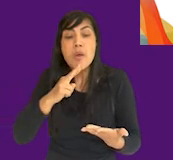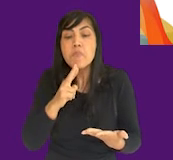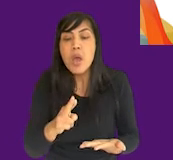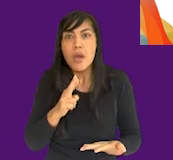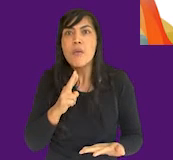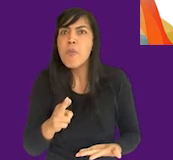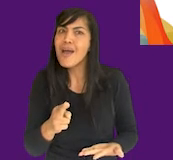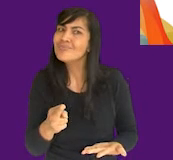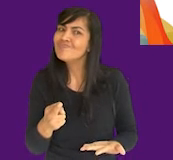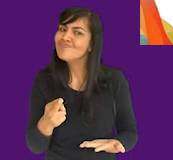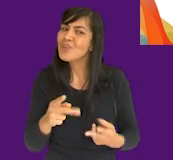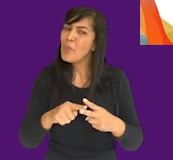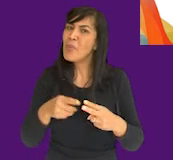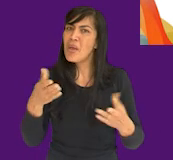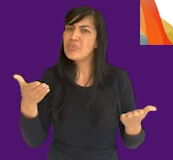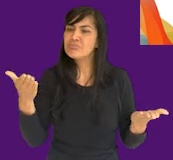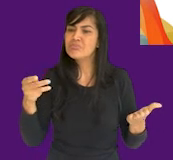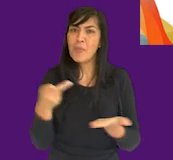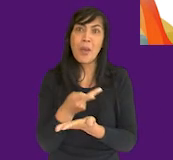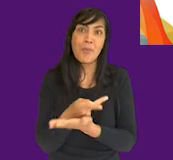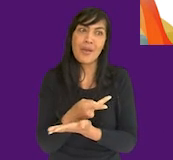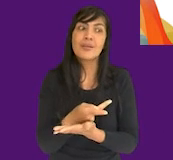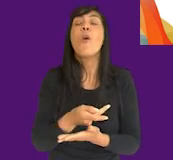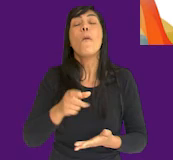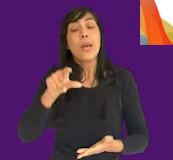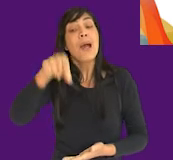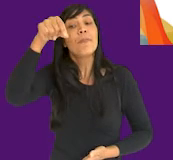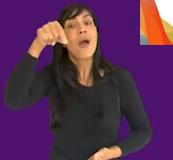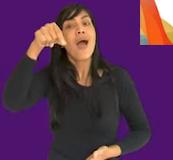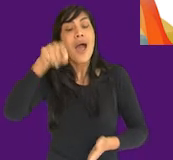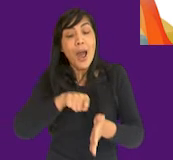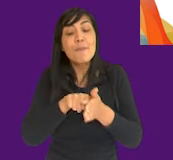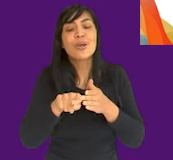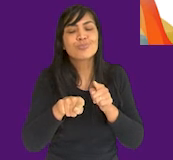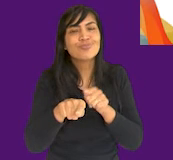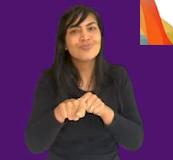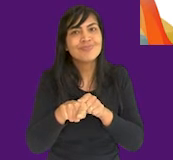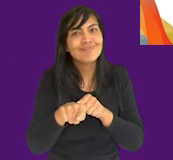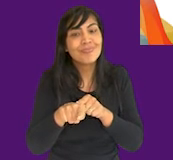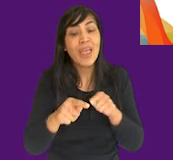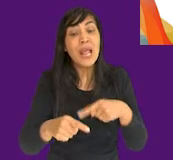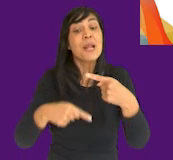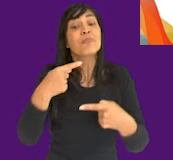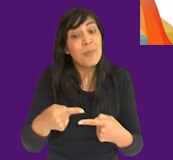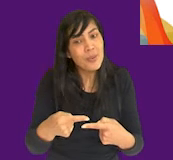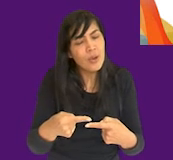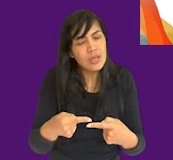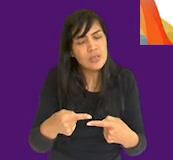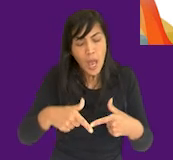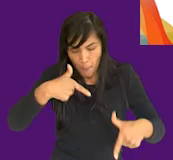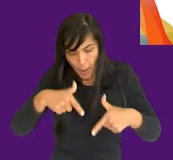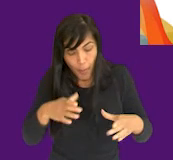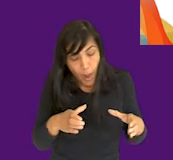as respostas não vão funcionar é importante você definir essas perguntas Depois teremos que trabalhar com essas